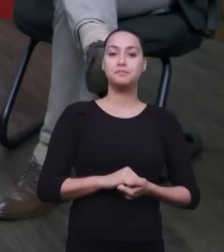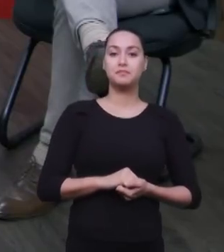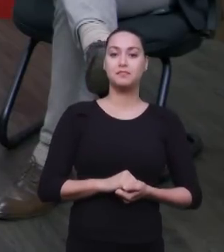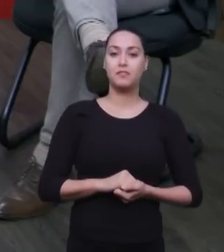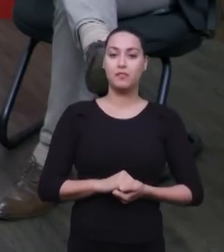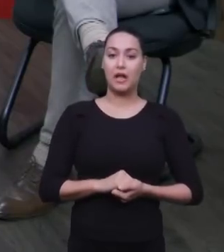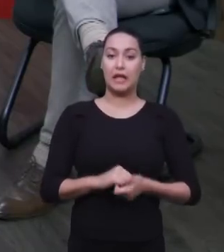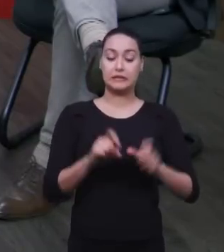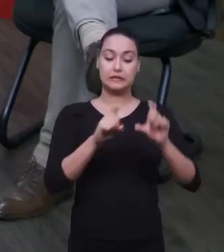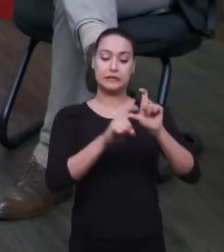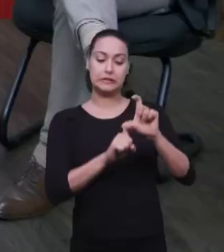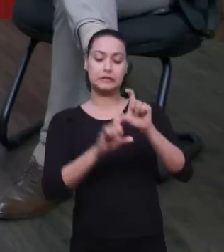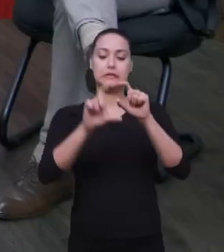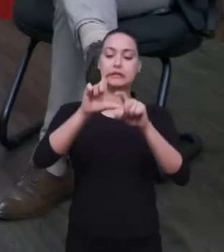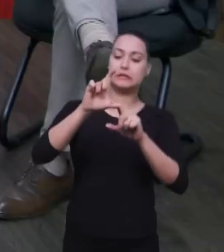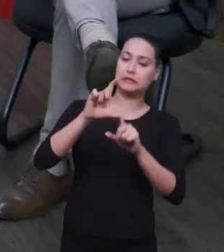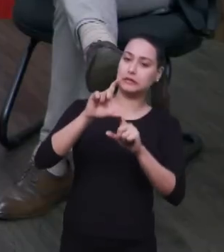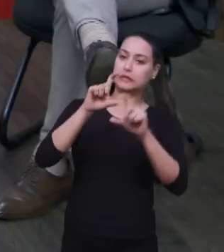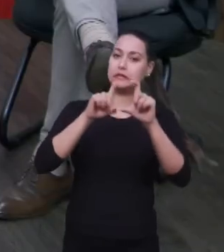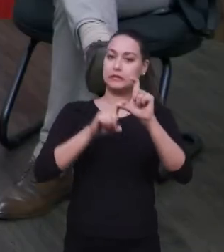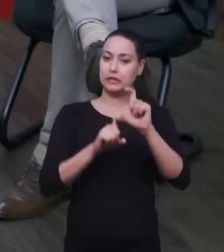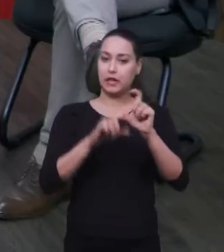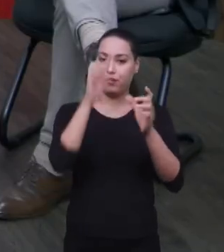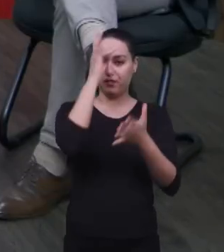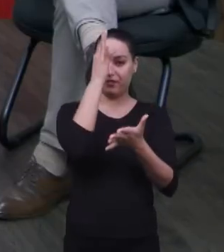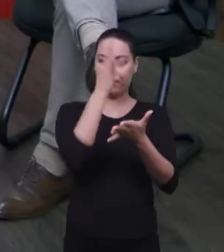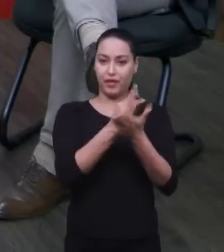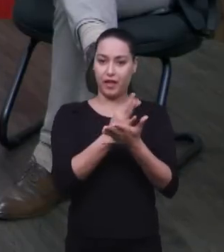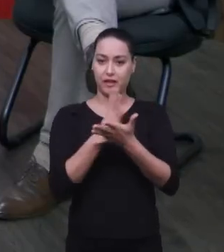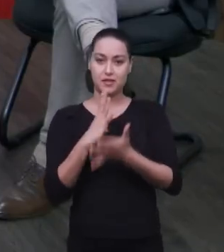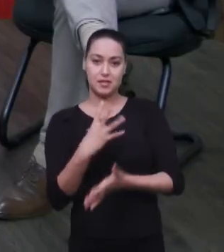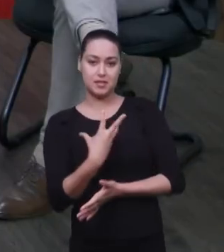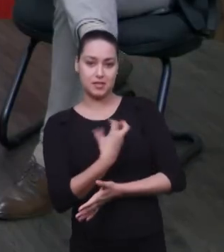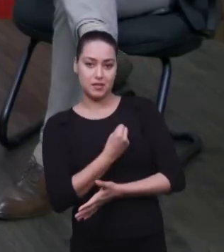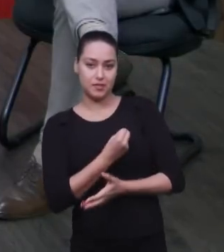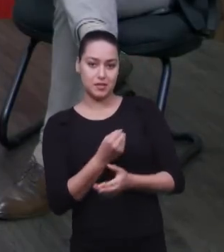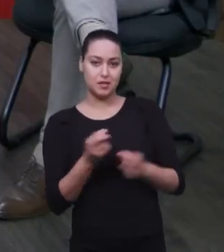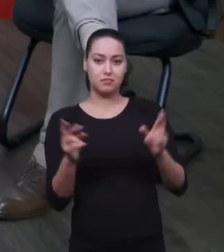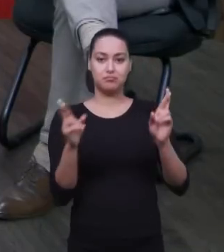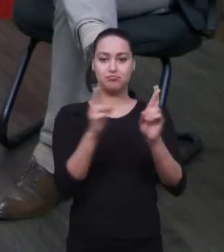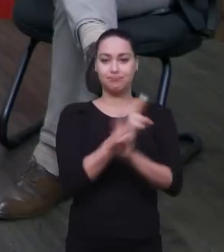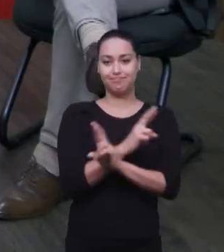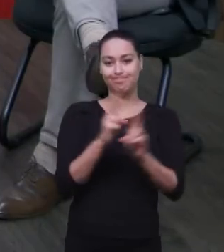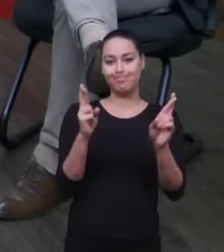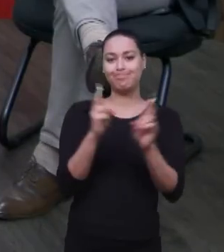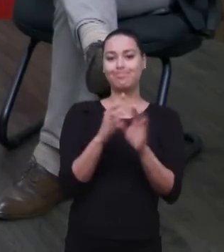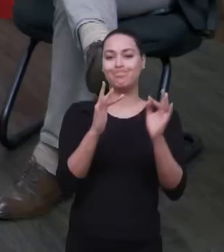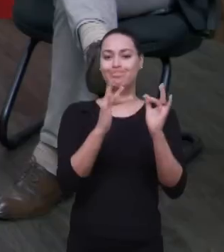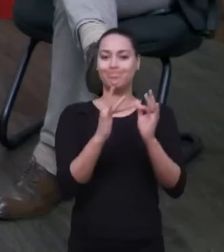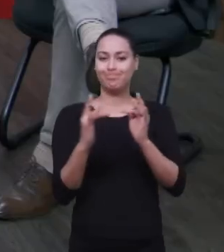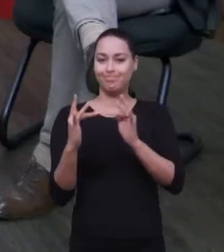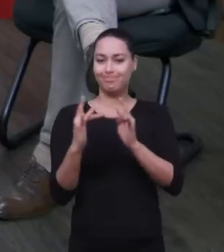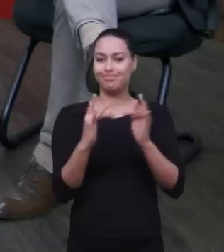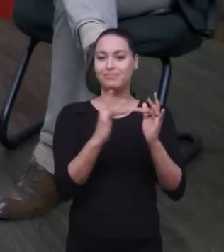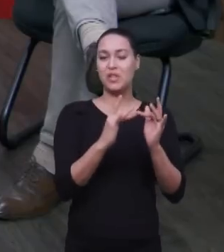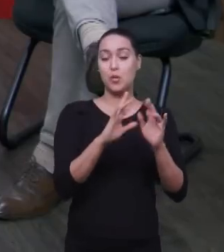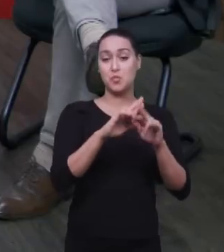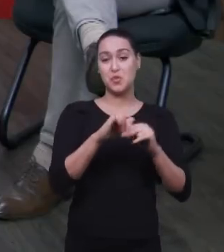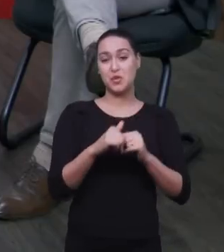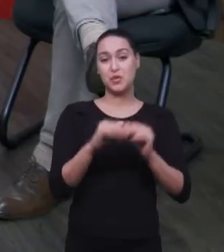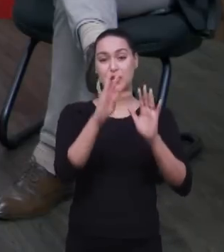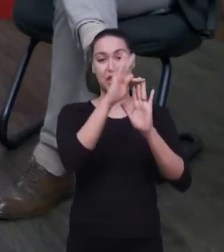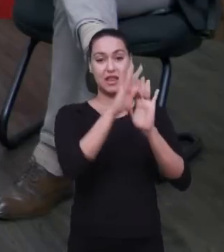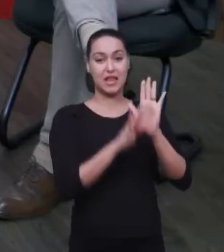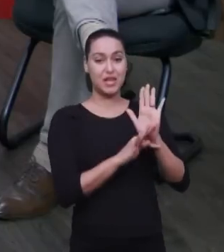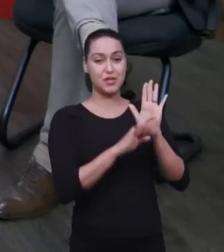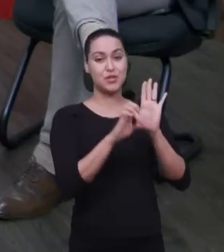uma interdependência, vamos assim dizer. Fé e salvação, um não existe sem o outro, né? Até por esse texto